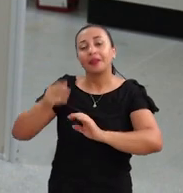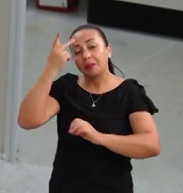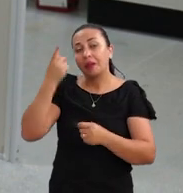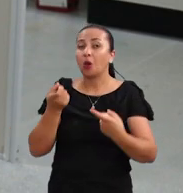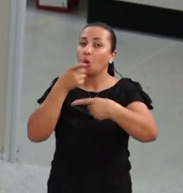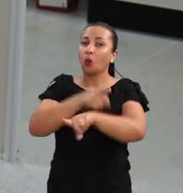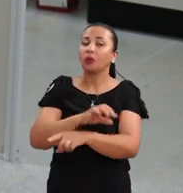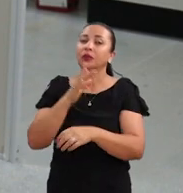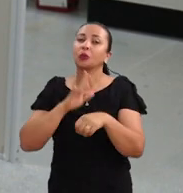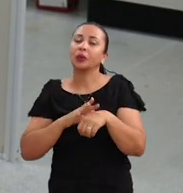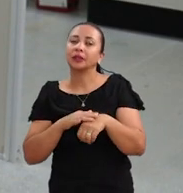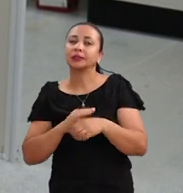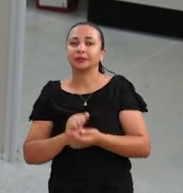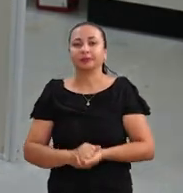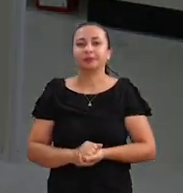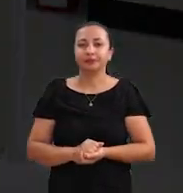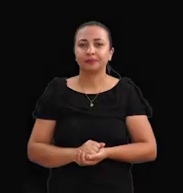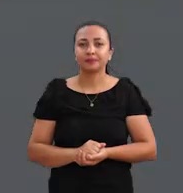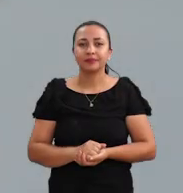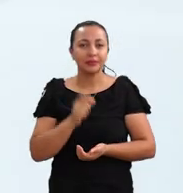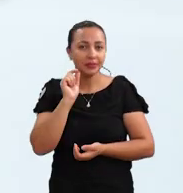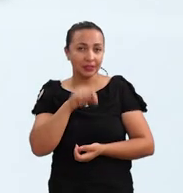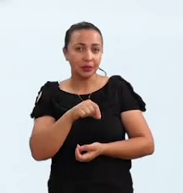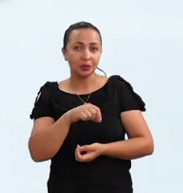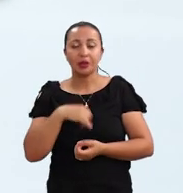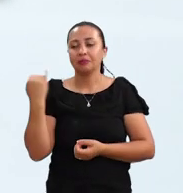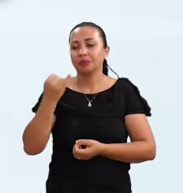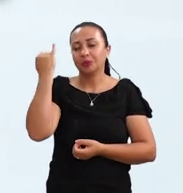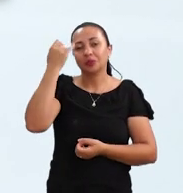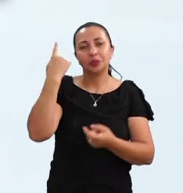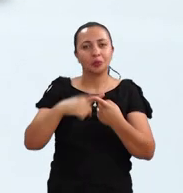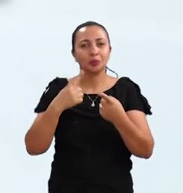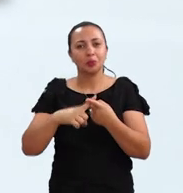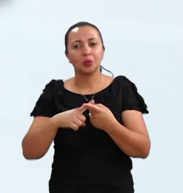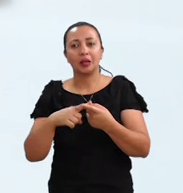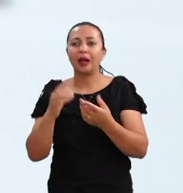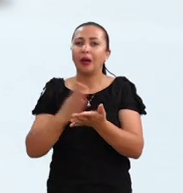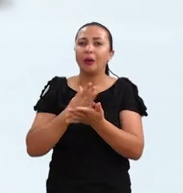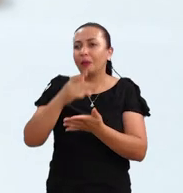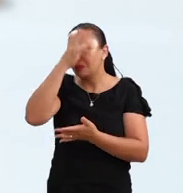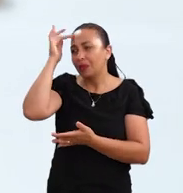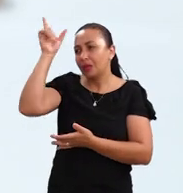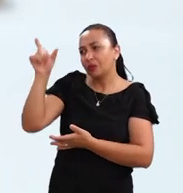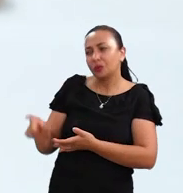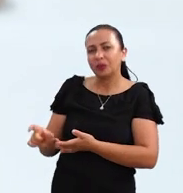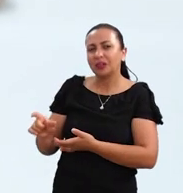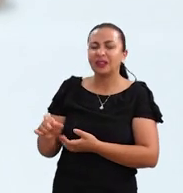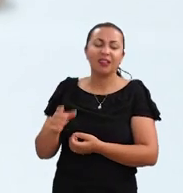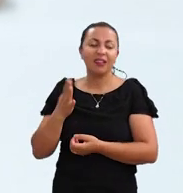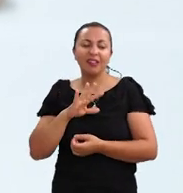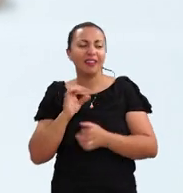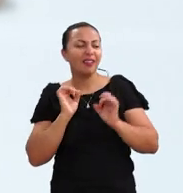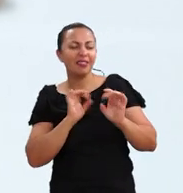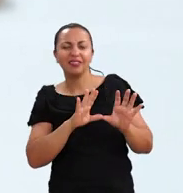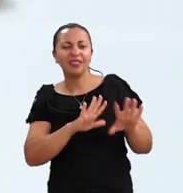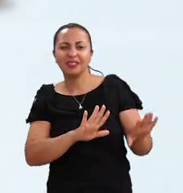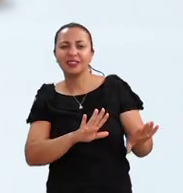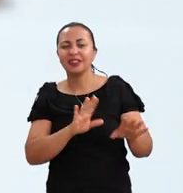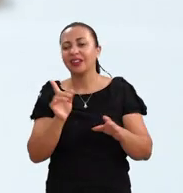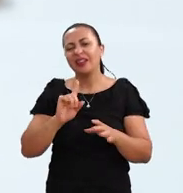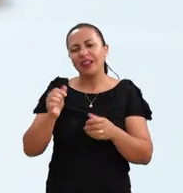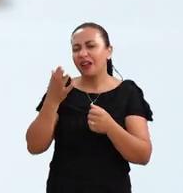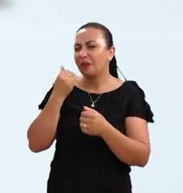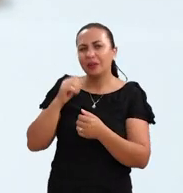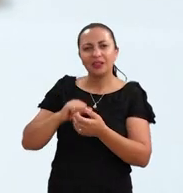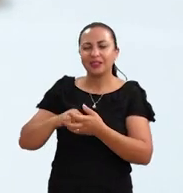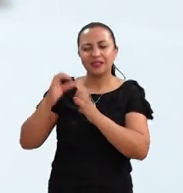quanto àquela doença. Isso é importante porque às vezes o paciente ele negligencia e diz que não